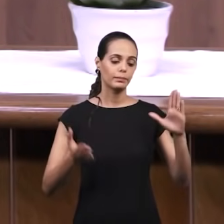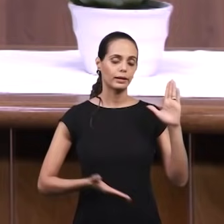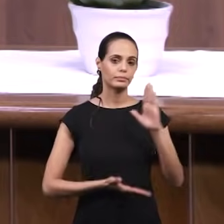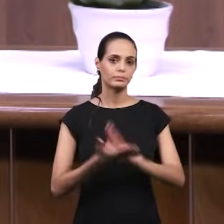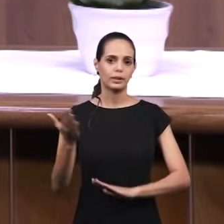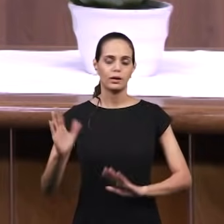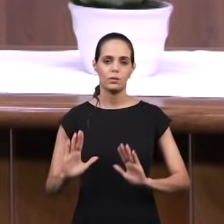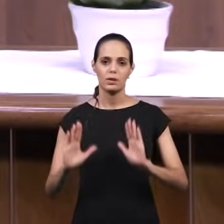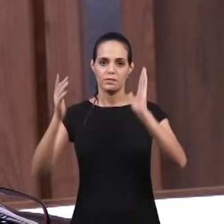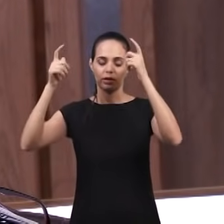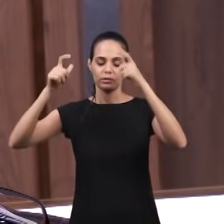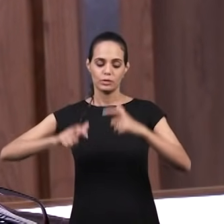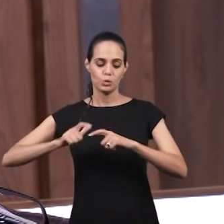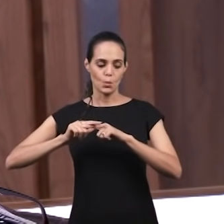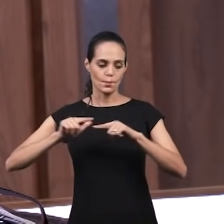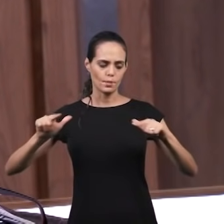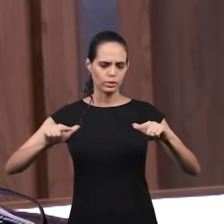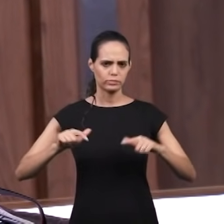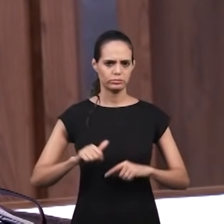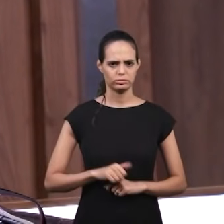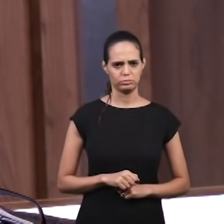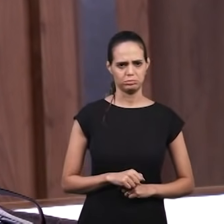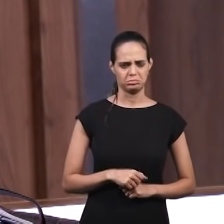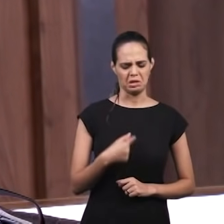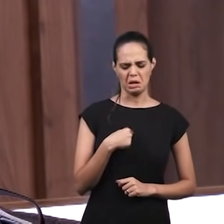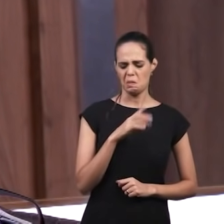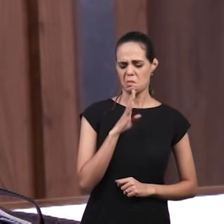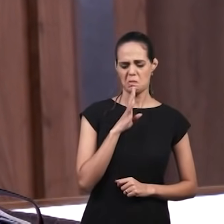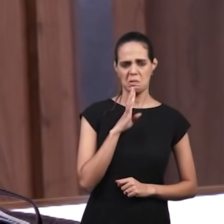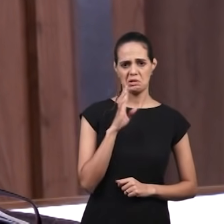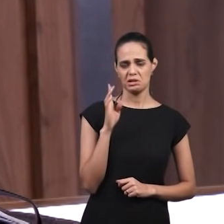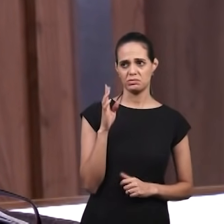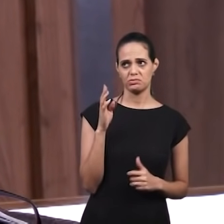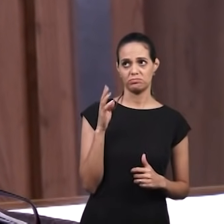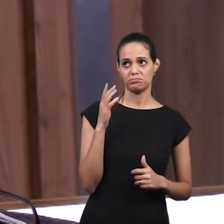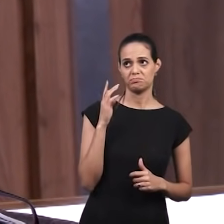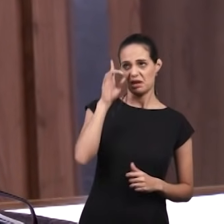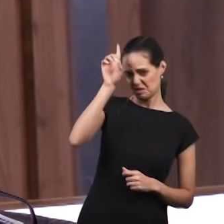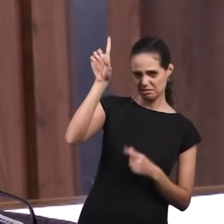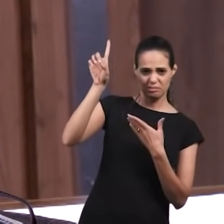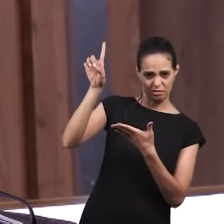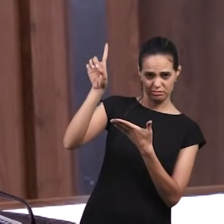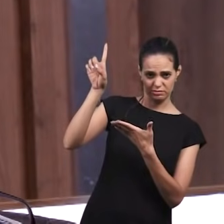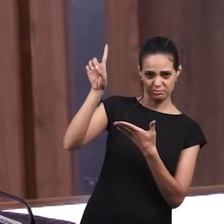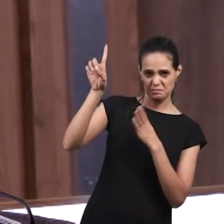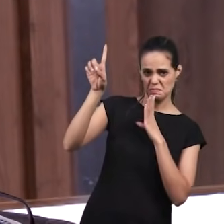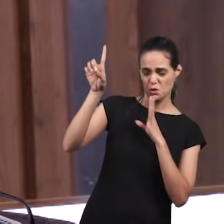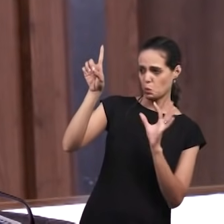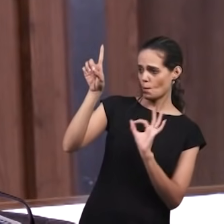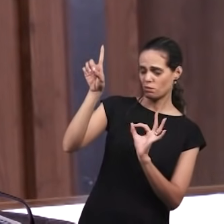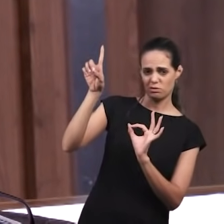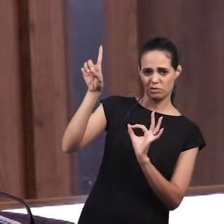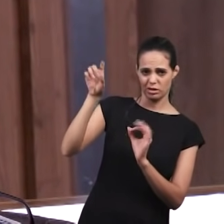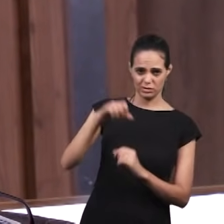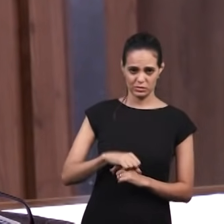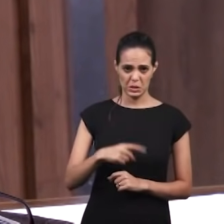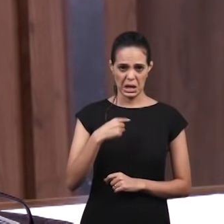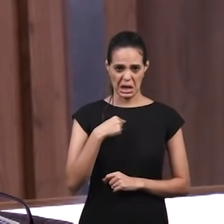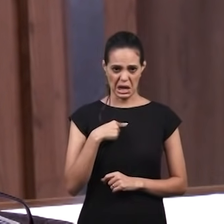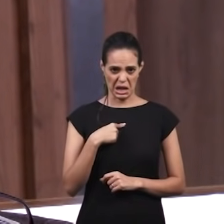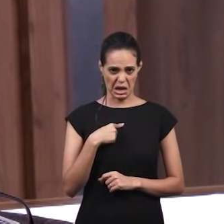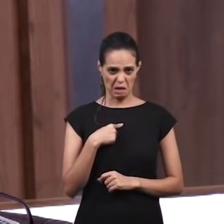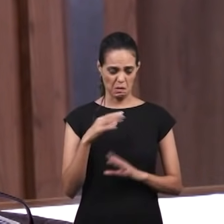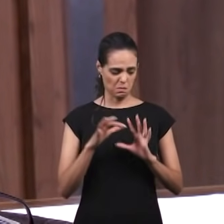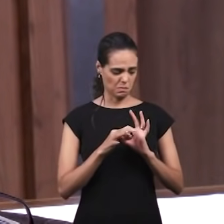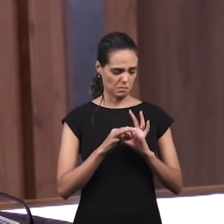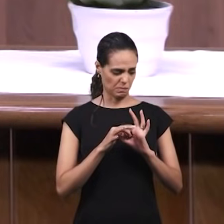no deserto. O Faraó disse: Olha, eu não conheço esse Deus e nem vou deixar